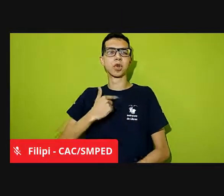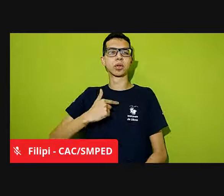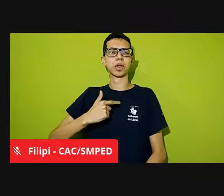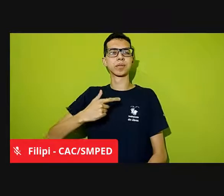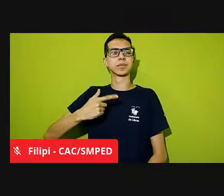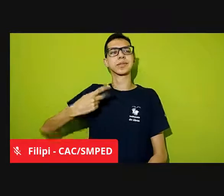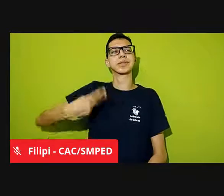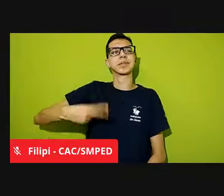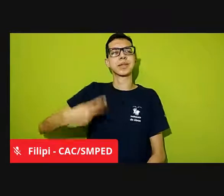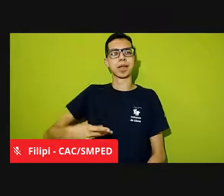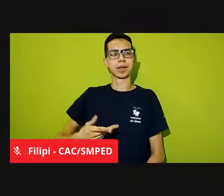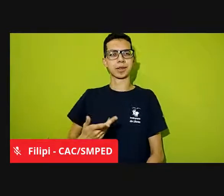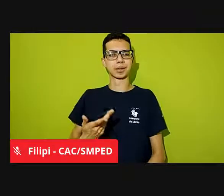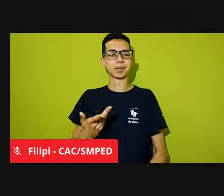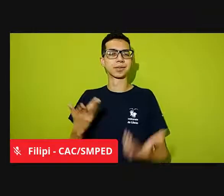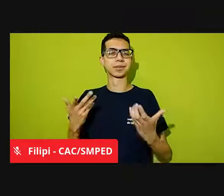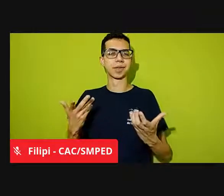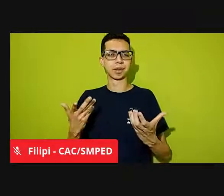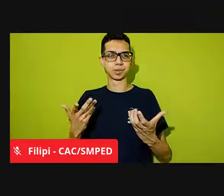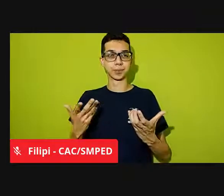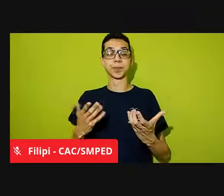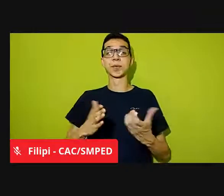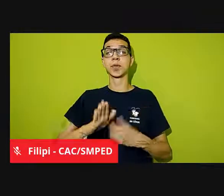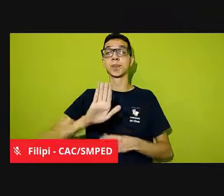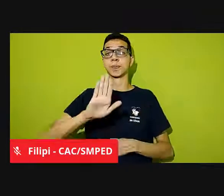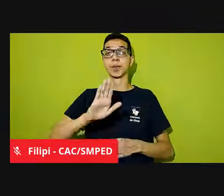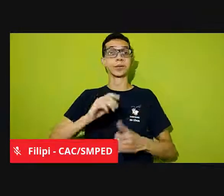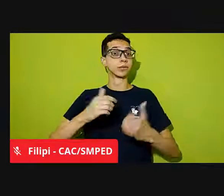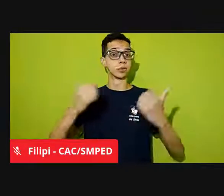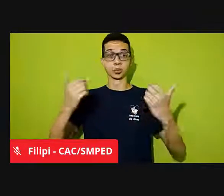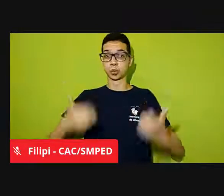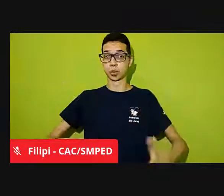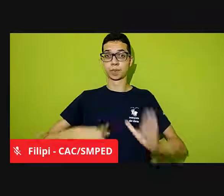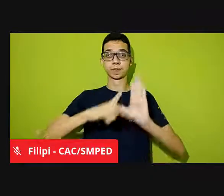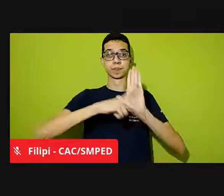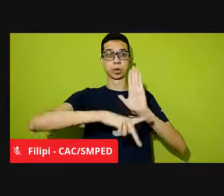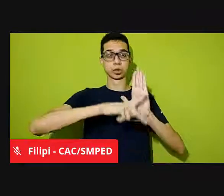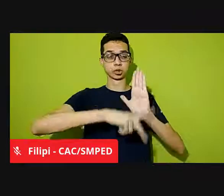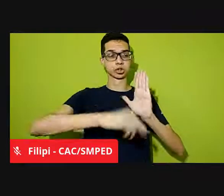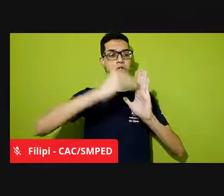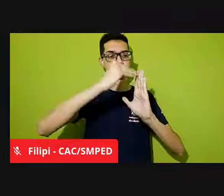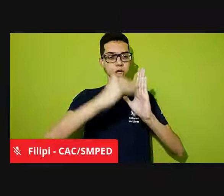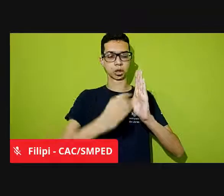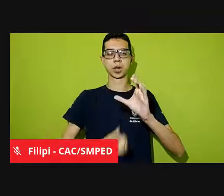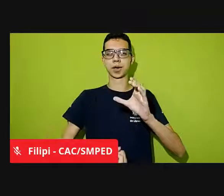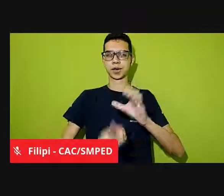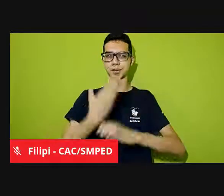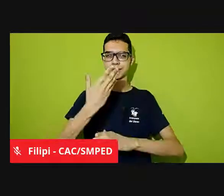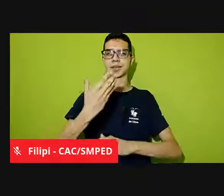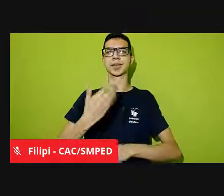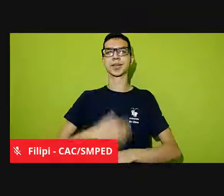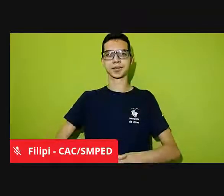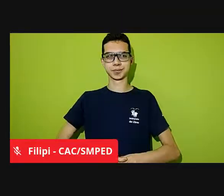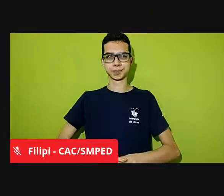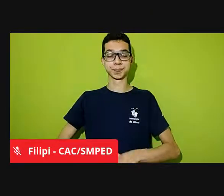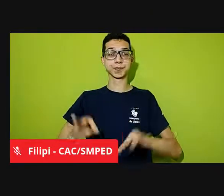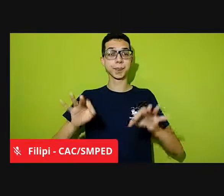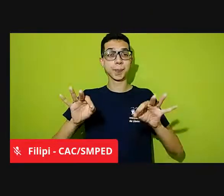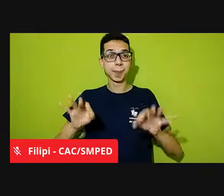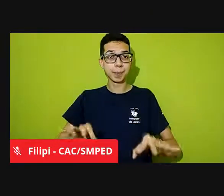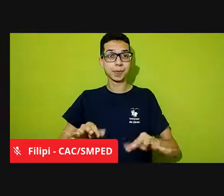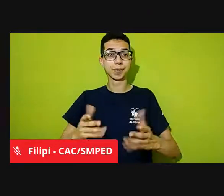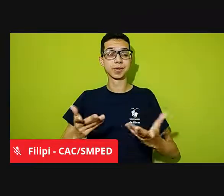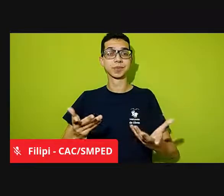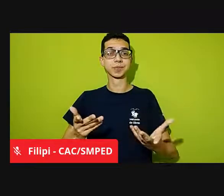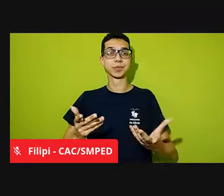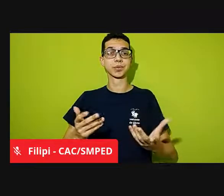gente não está falando assim de construir todo um projeto, de toda uma cultura institucional, sem ter